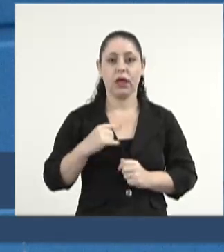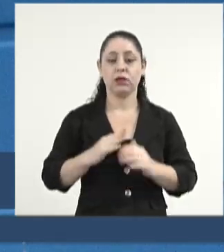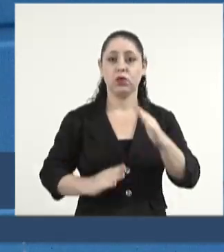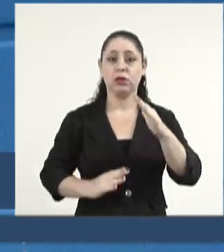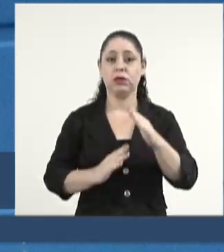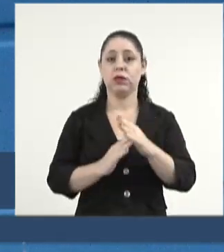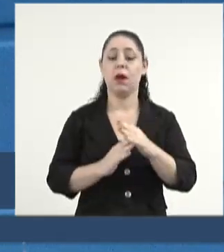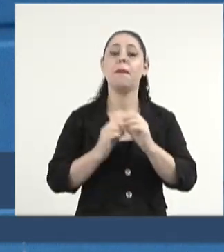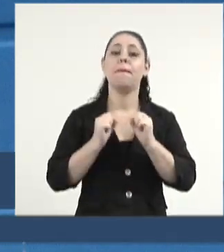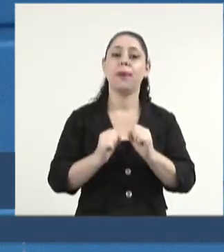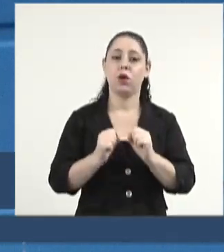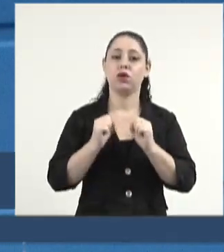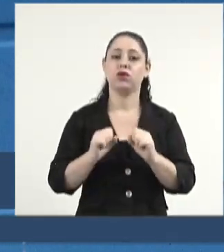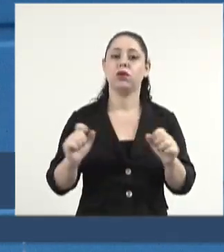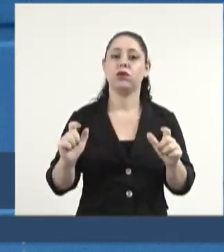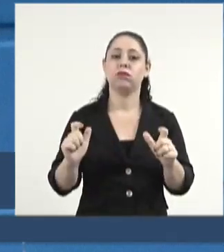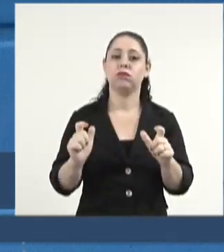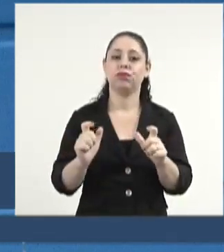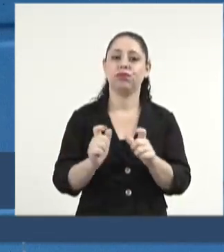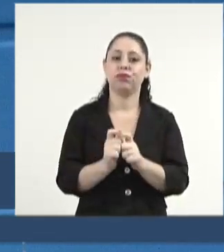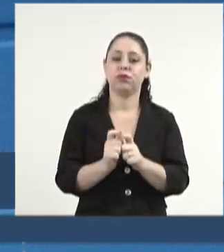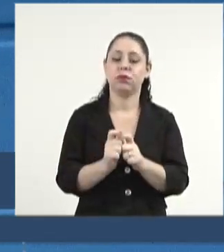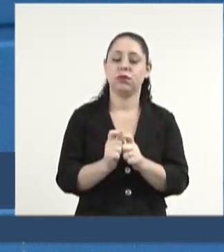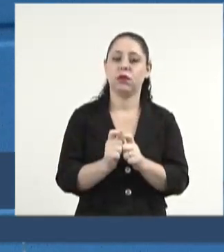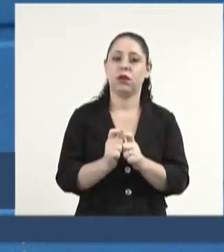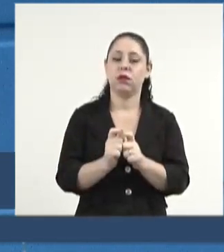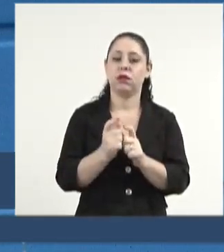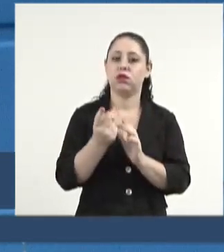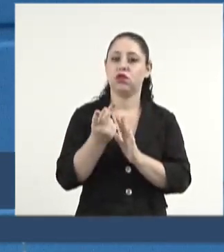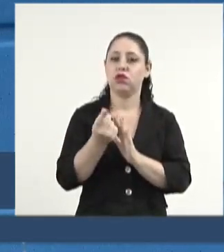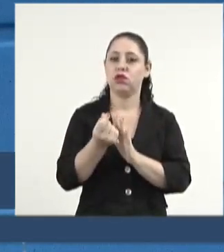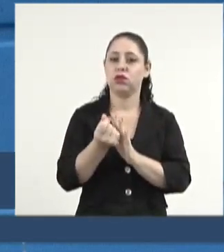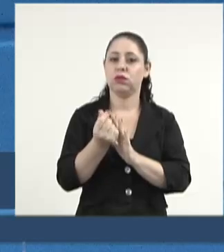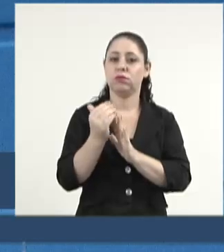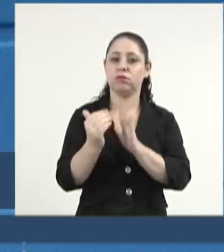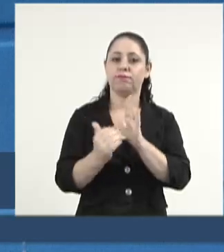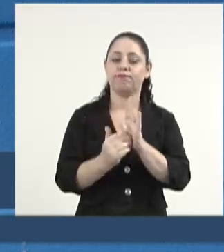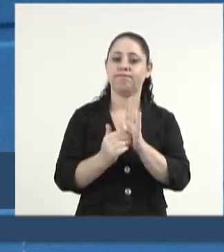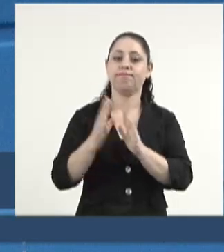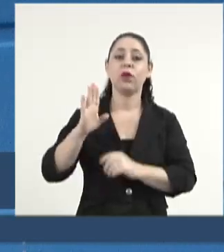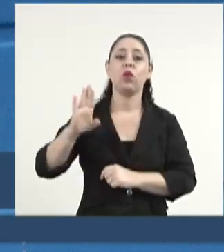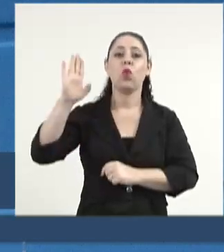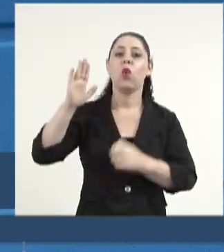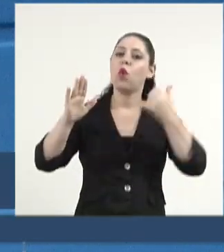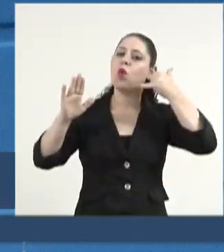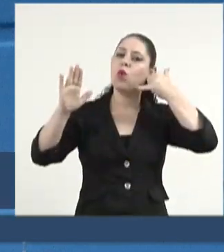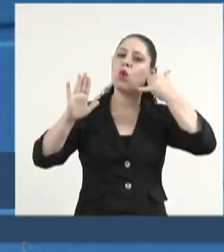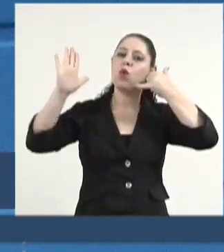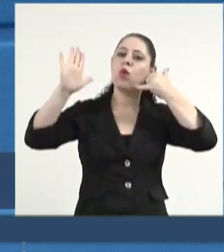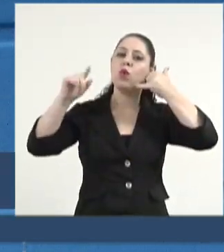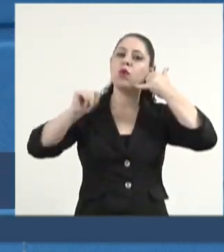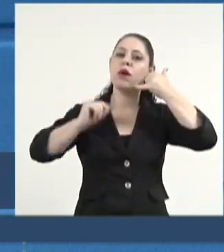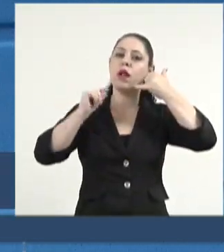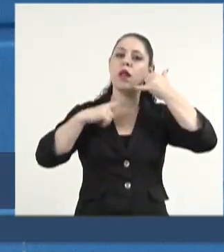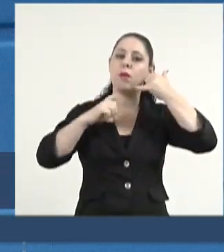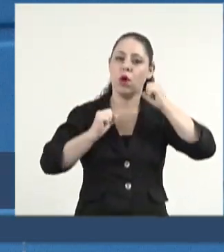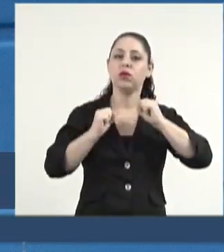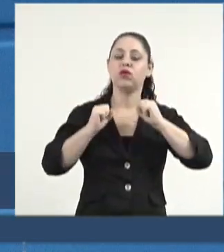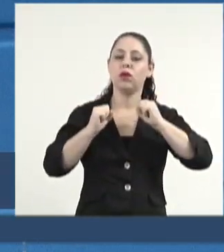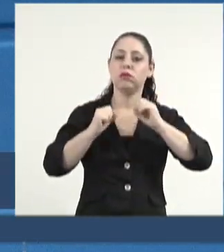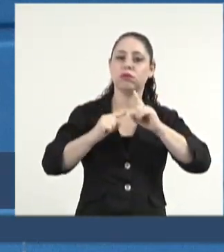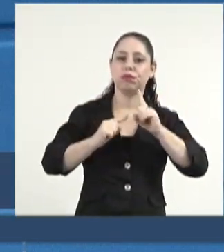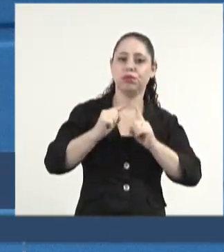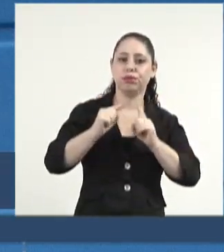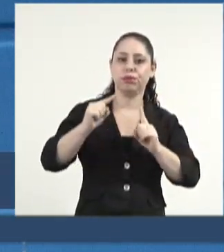histórico, ela pode cair mais. Então, o que está acontecendo hoje, taxa de câmbio do Brasil, existe uma possibilidade de